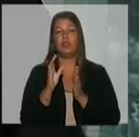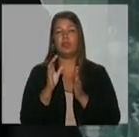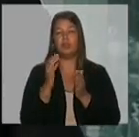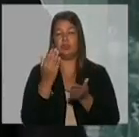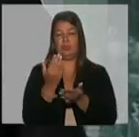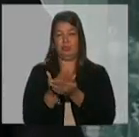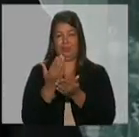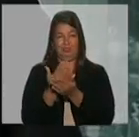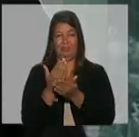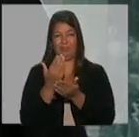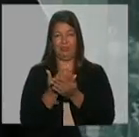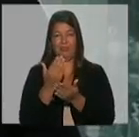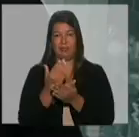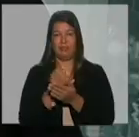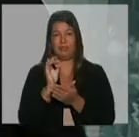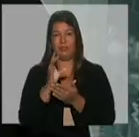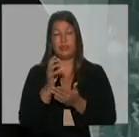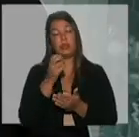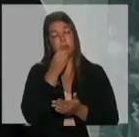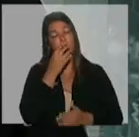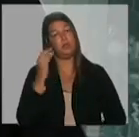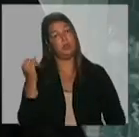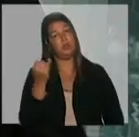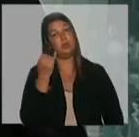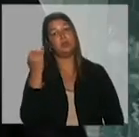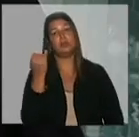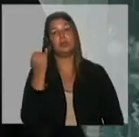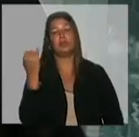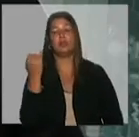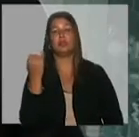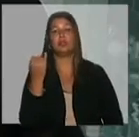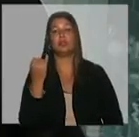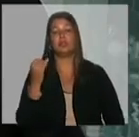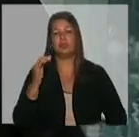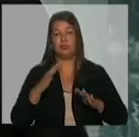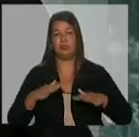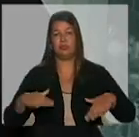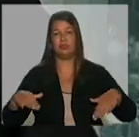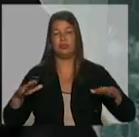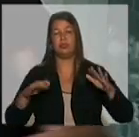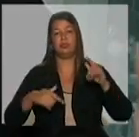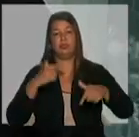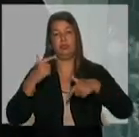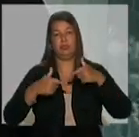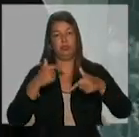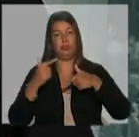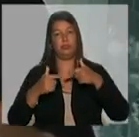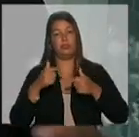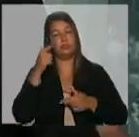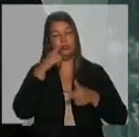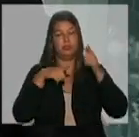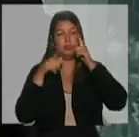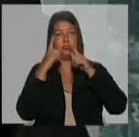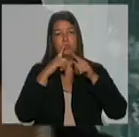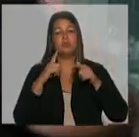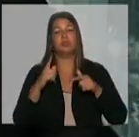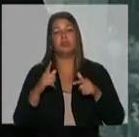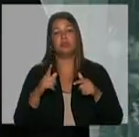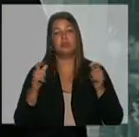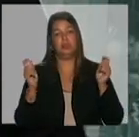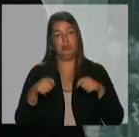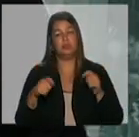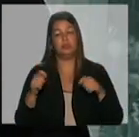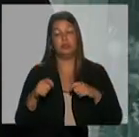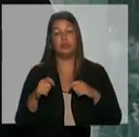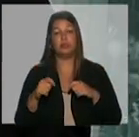apenas uma parcela nisso tudo e que, sem dúvida, é muito importante também toda essa geração de empregos que a indústria